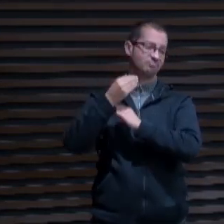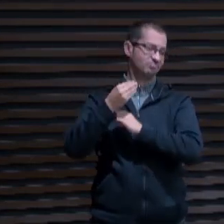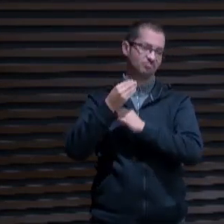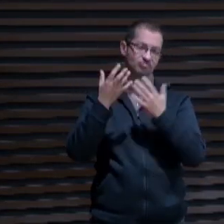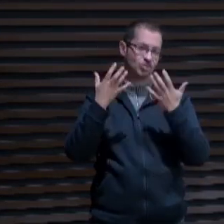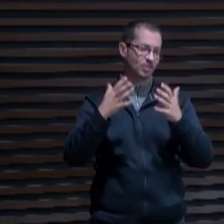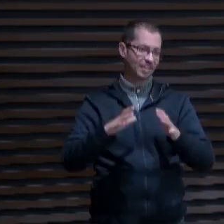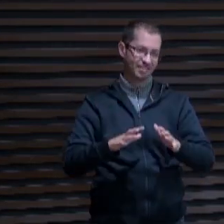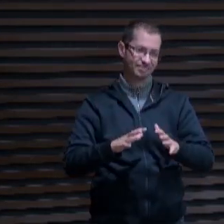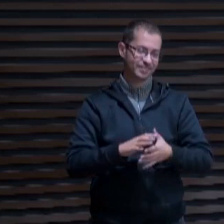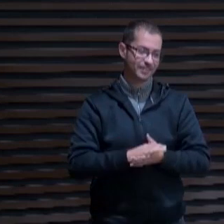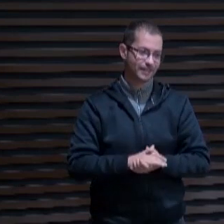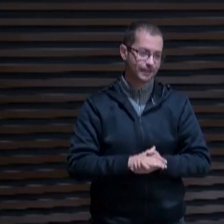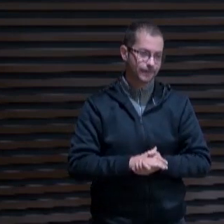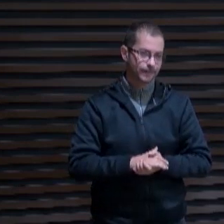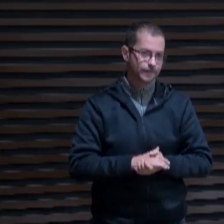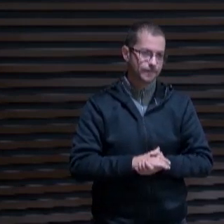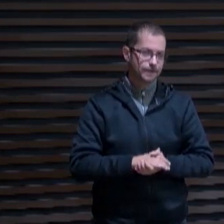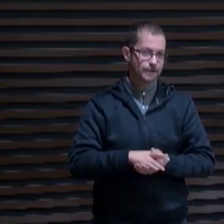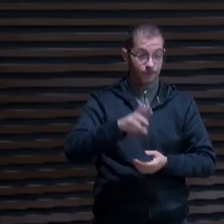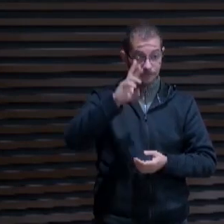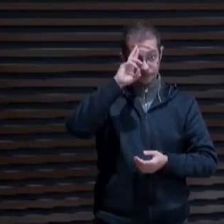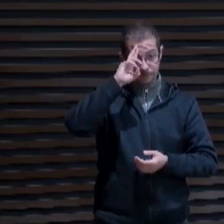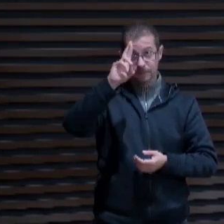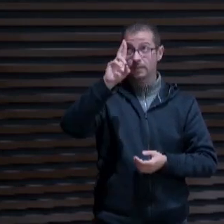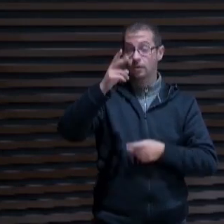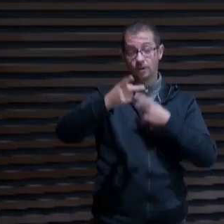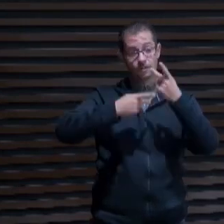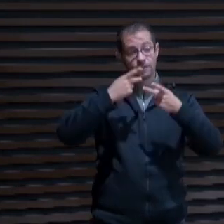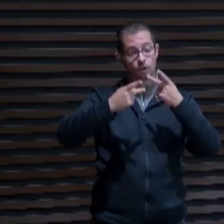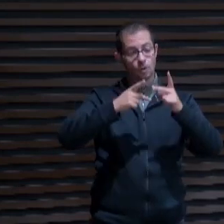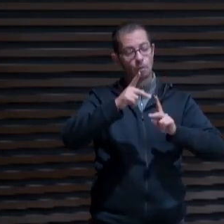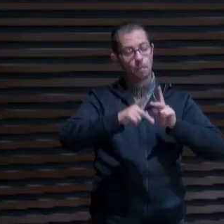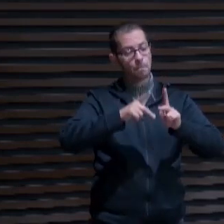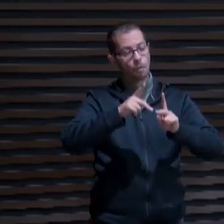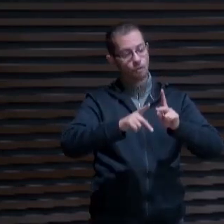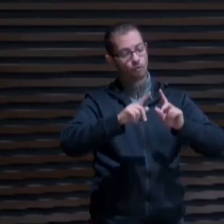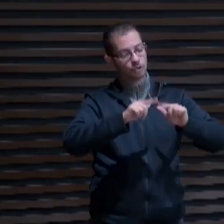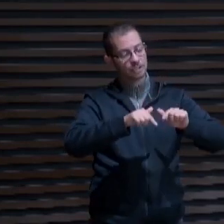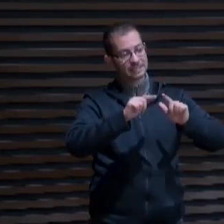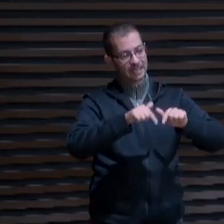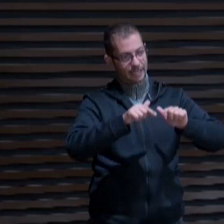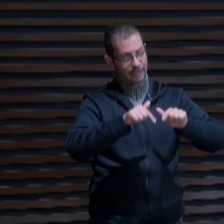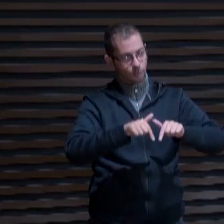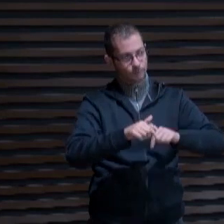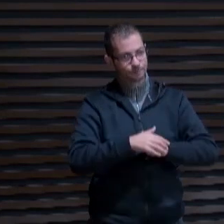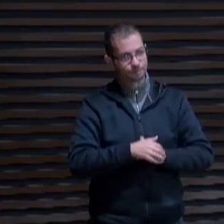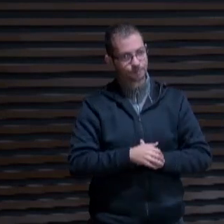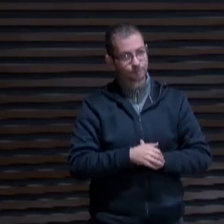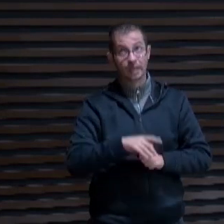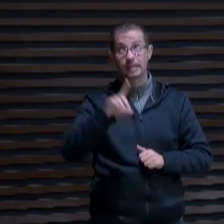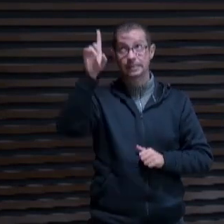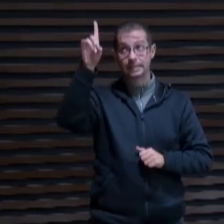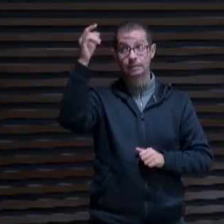Quando o Senhor disse para o povo de Israel, nós vamos ver o texto de Êxodo 20, versículo 3 a 6, o povo